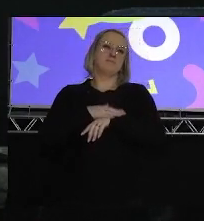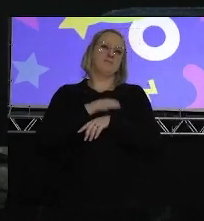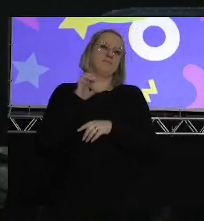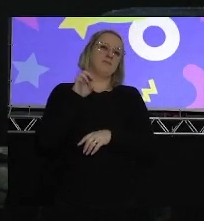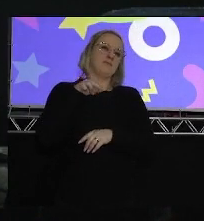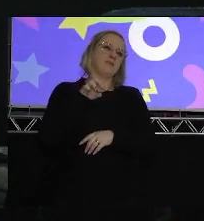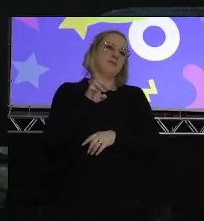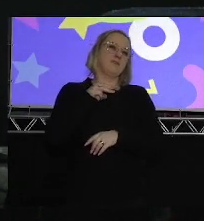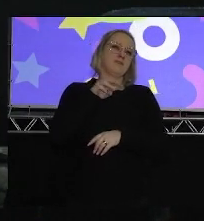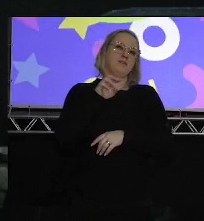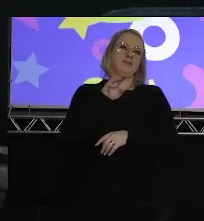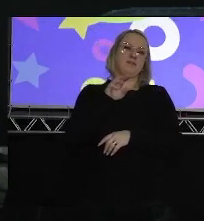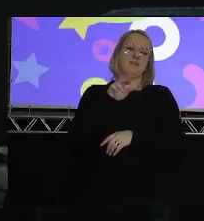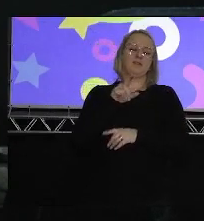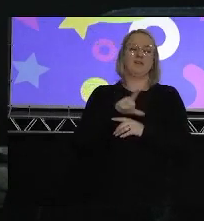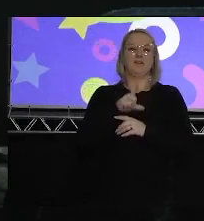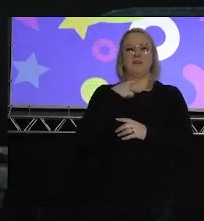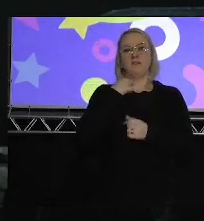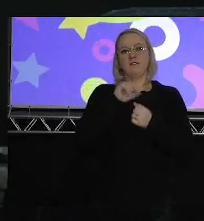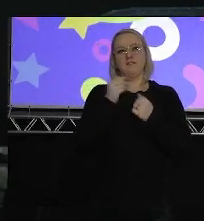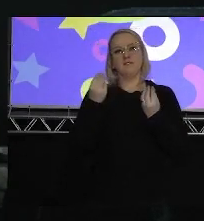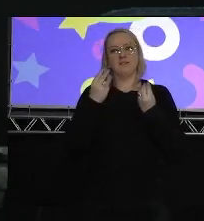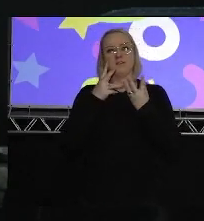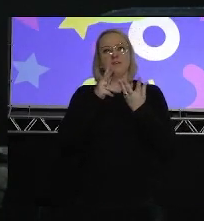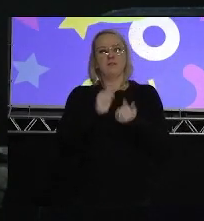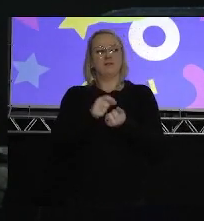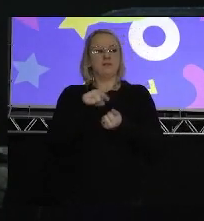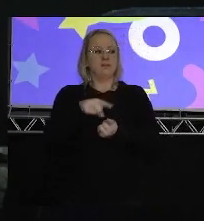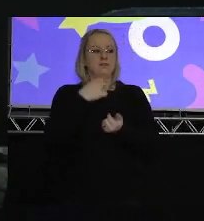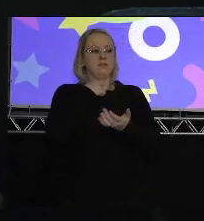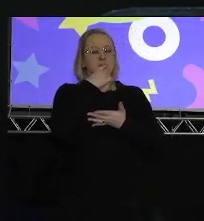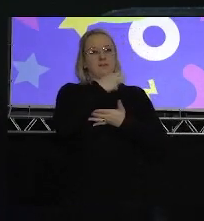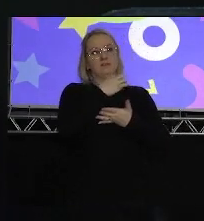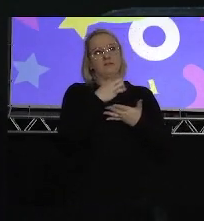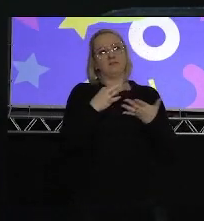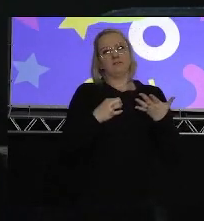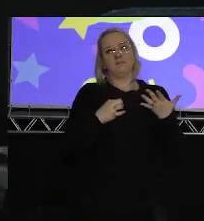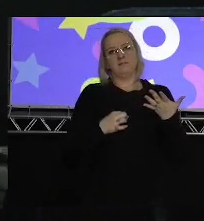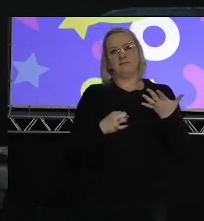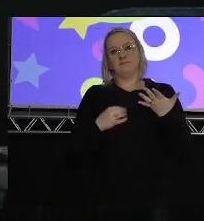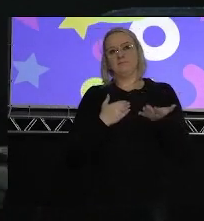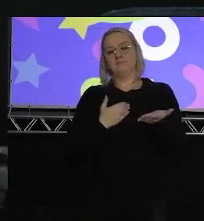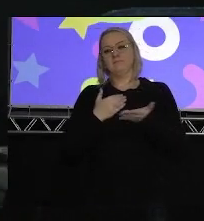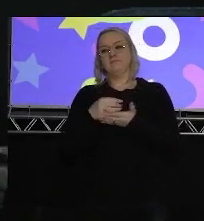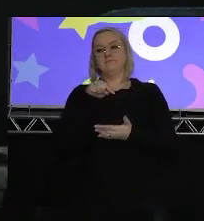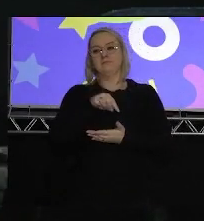enablement. Todas as propostas vêm para cá, é feito o enablement. Aqui tem uma lista. Ó. No início desse